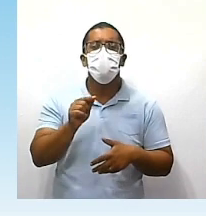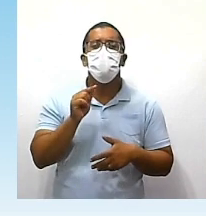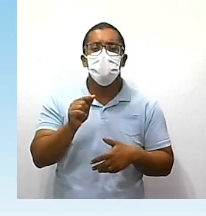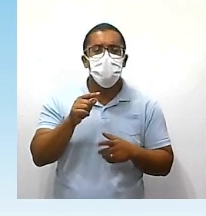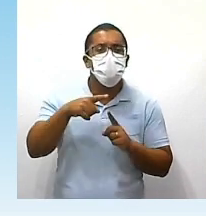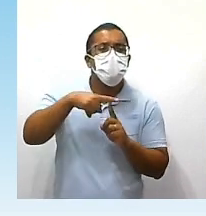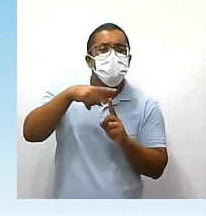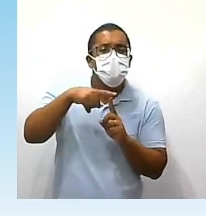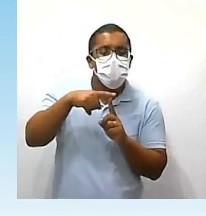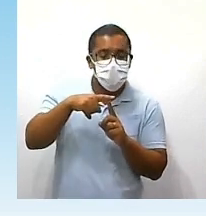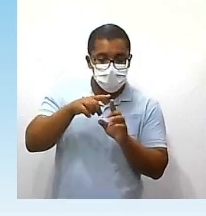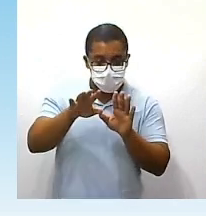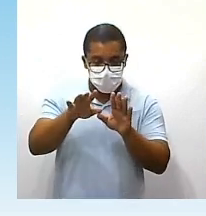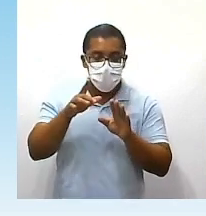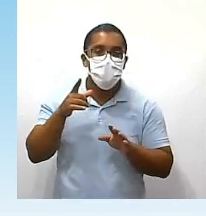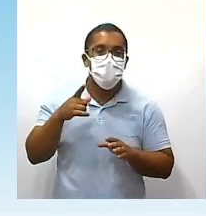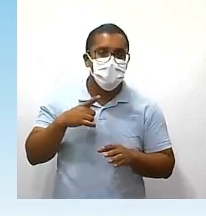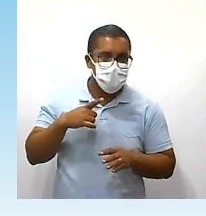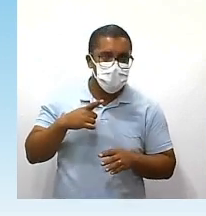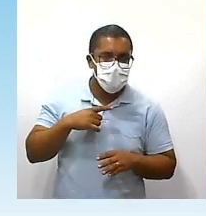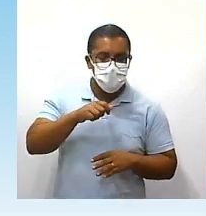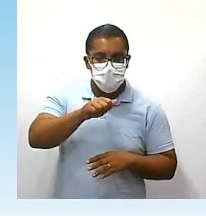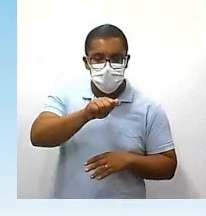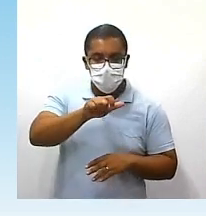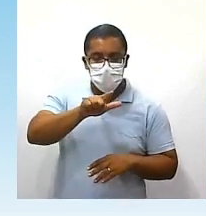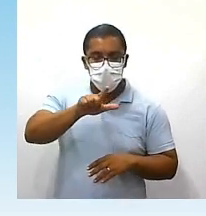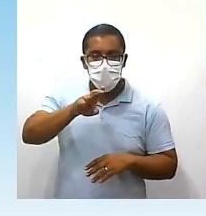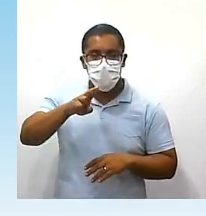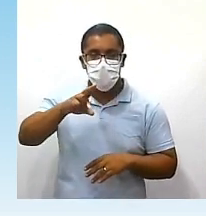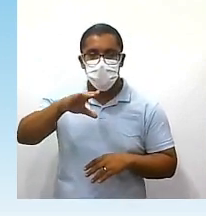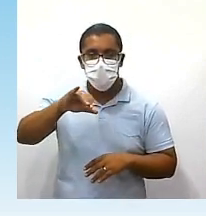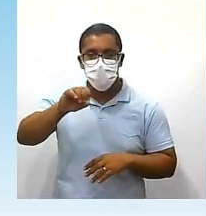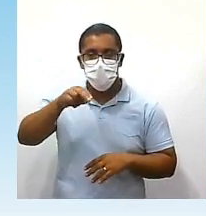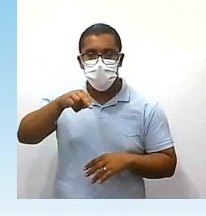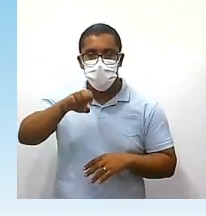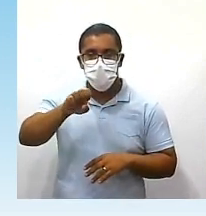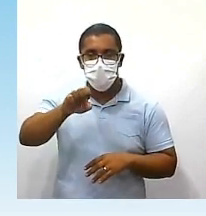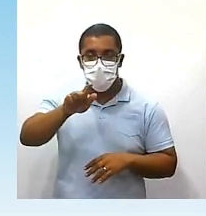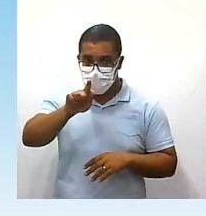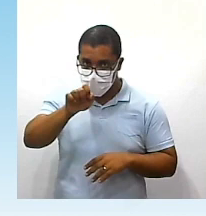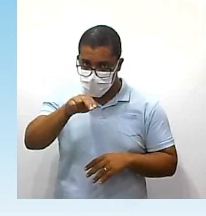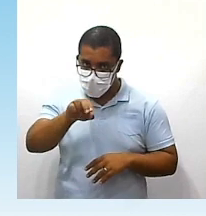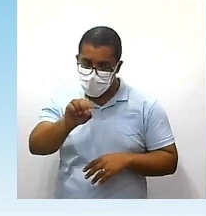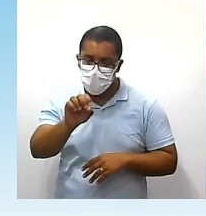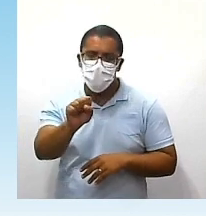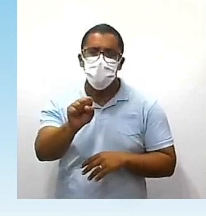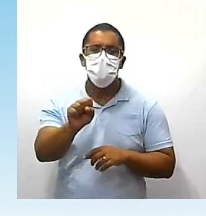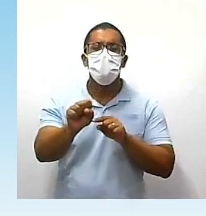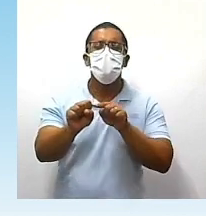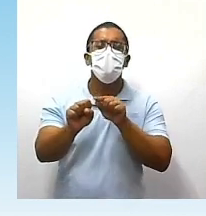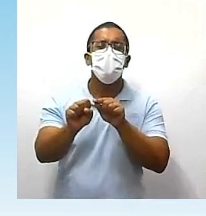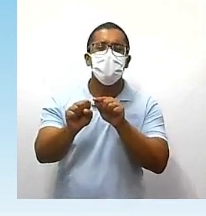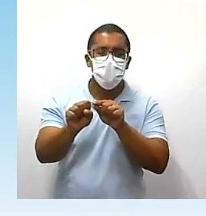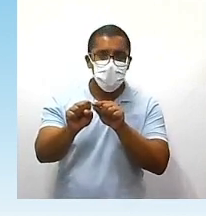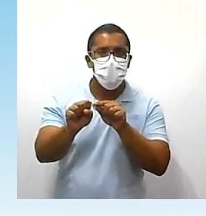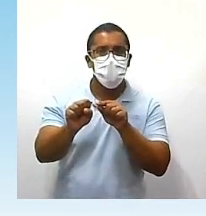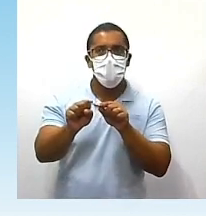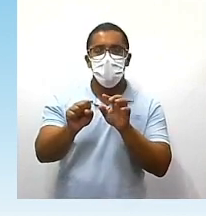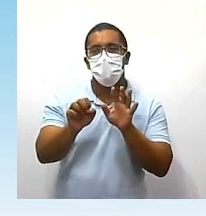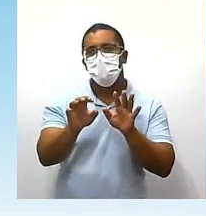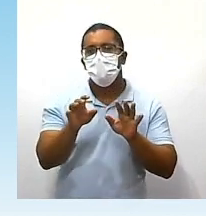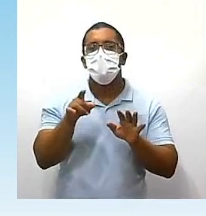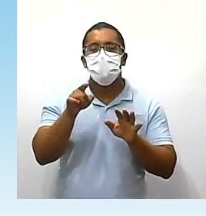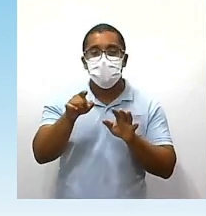psicoativos. A gente tem aí os alucinógenos. As drogas que são alucinógenas, elas são aquelas que